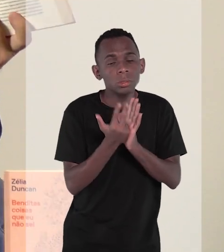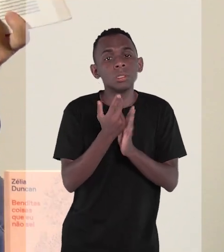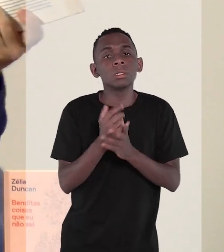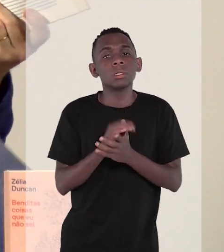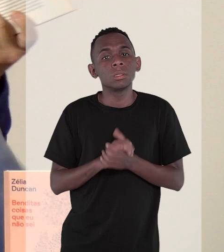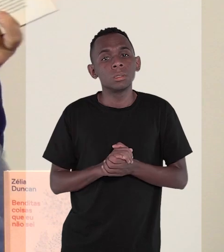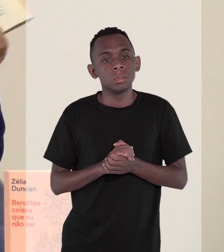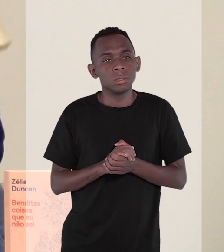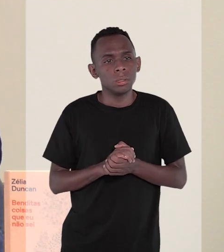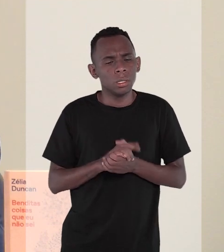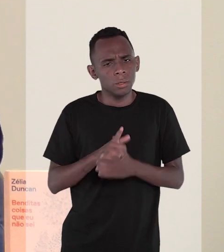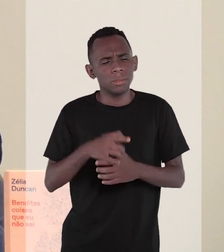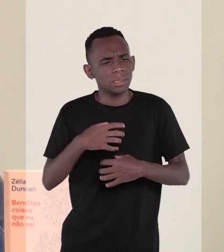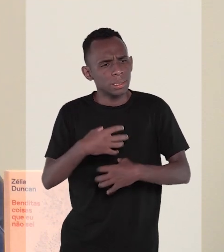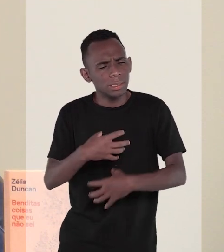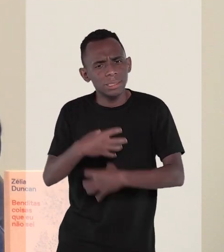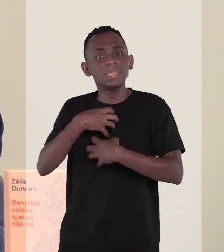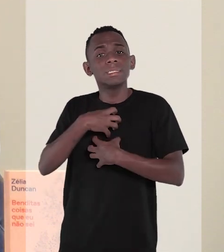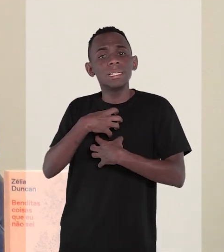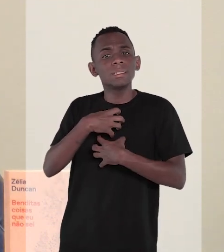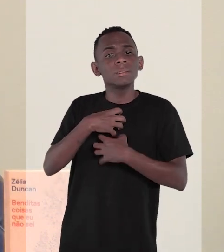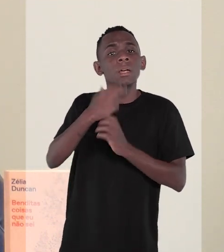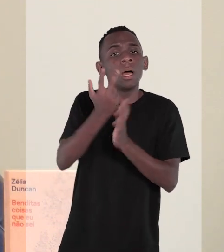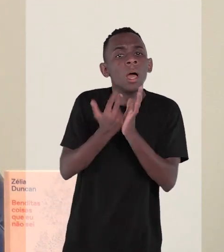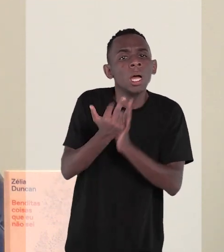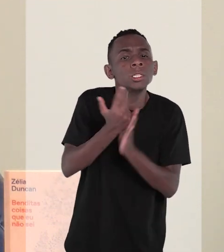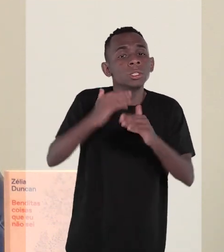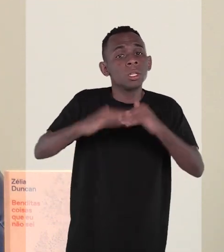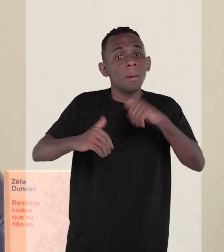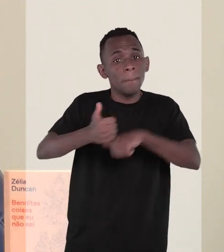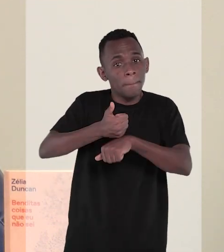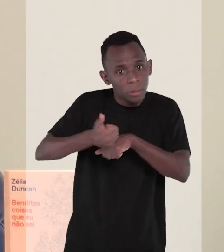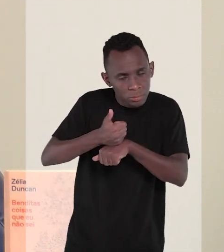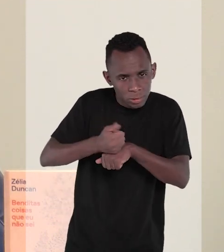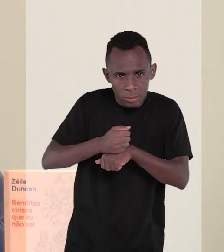se sente artista, assim? Não. Ou desenhista?